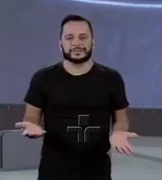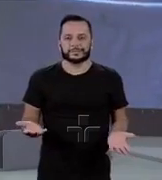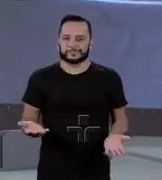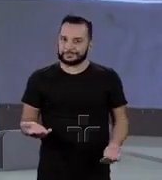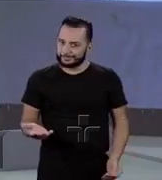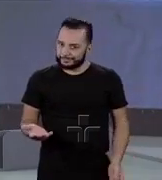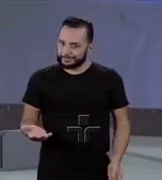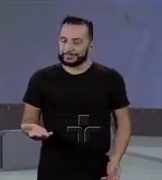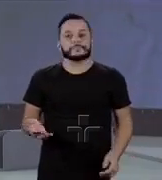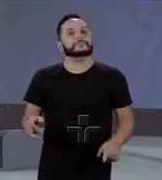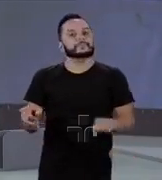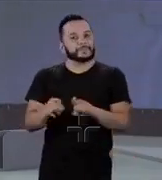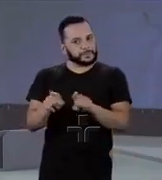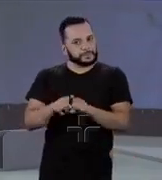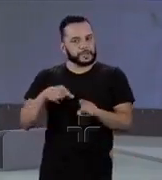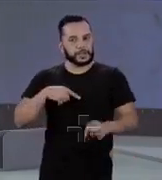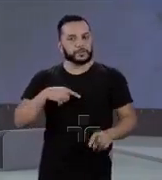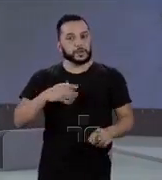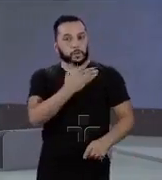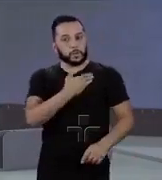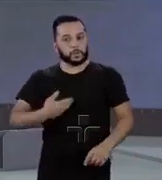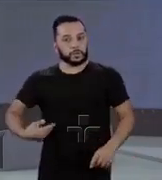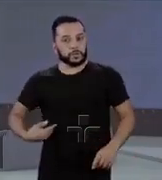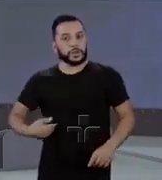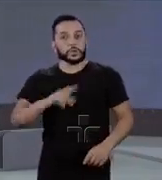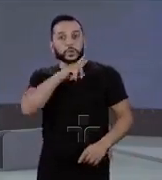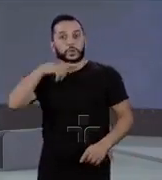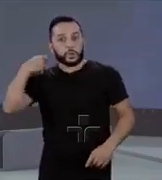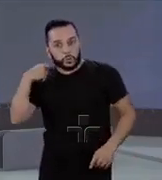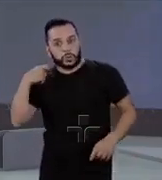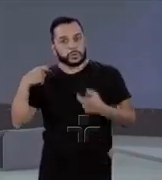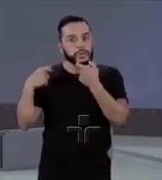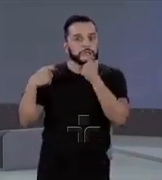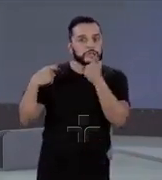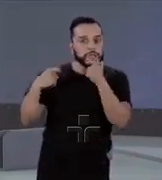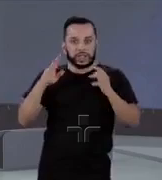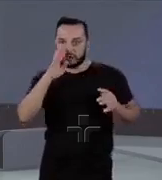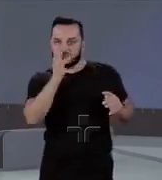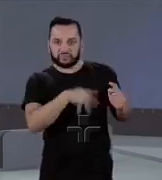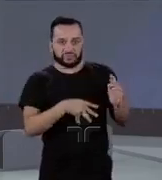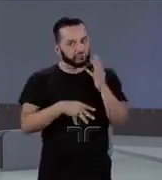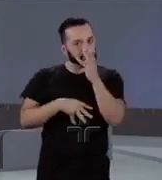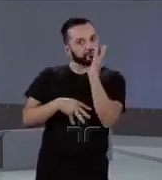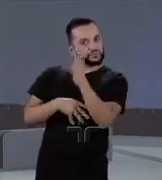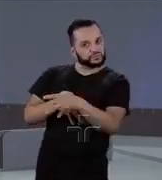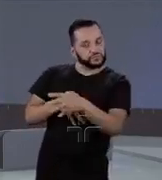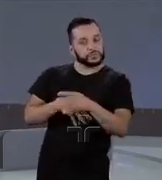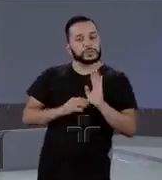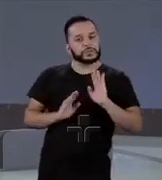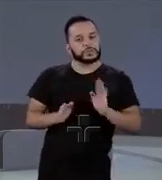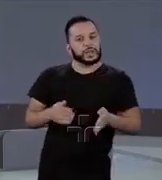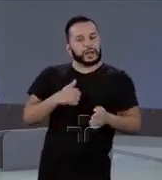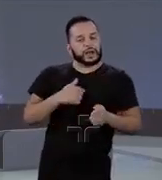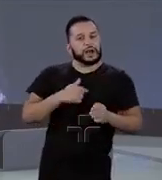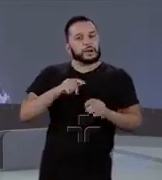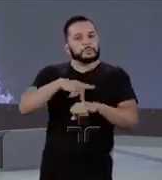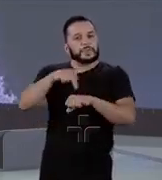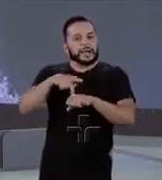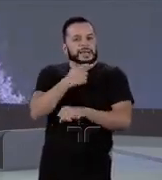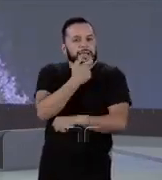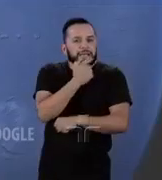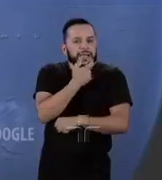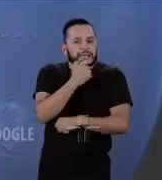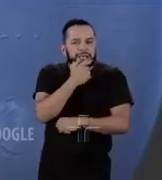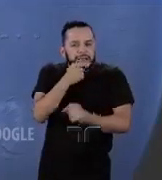de várias trocas de acusações entre os governos russo e britânico, o Kremlin anunciou que vai investigar os ataques aos 2 russos que viviam asilados no Reino